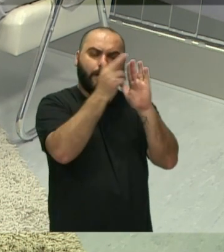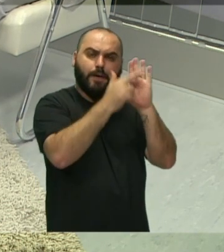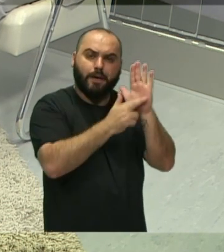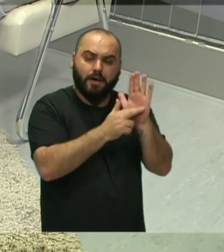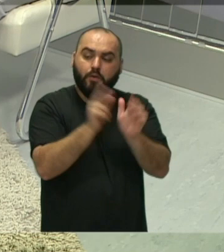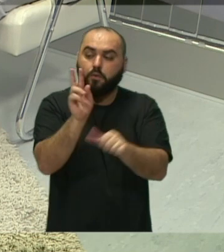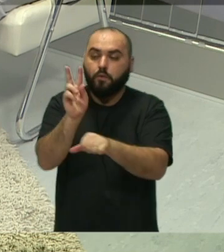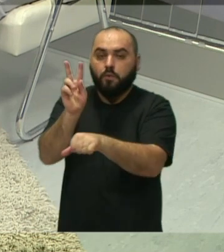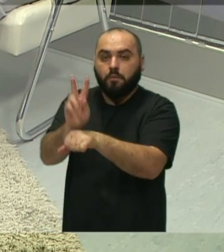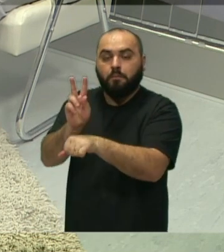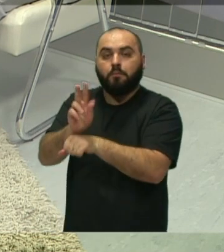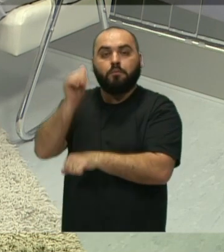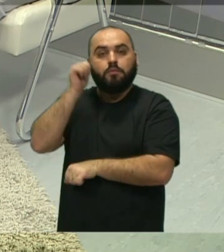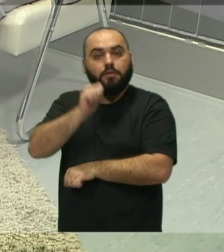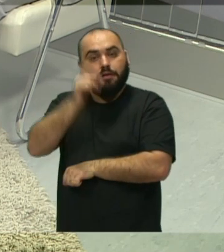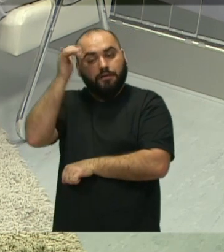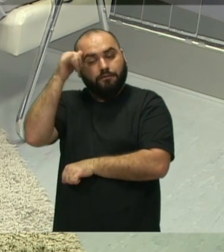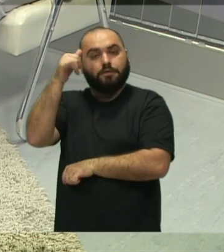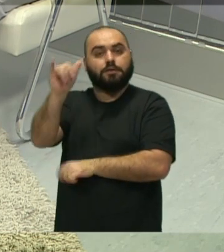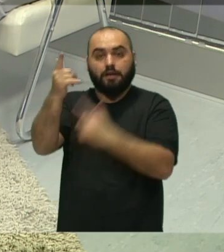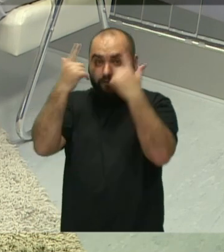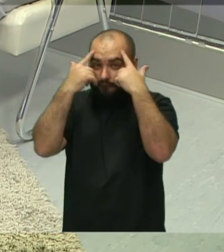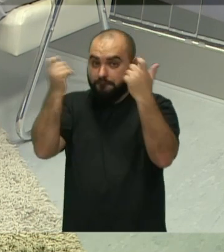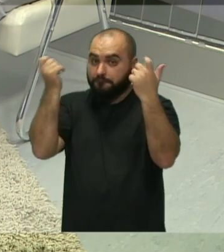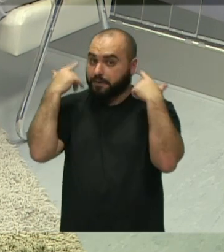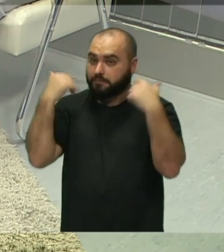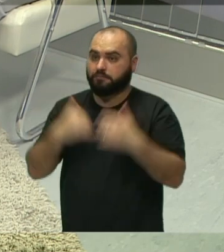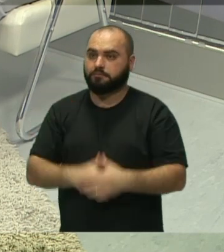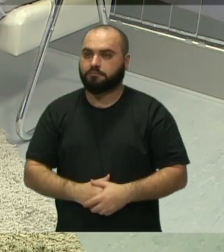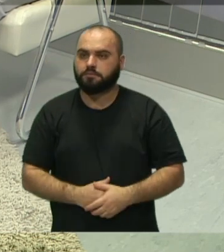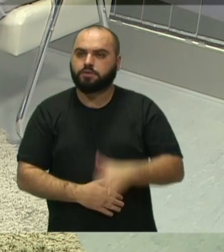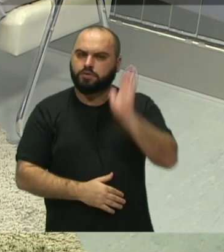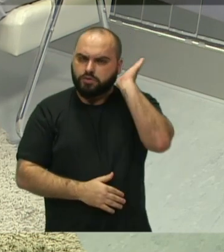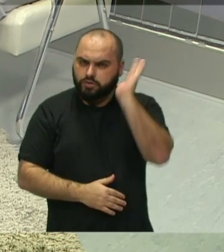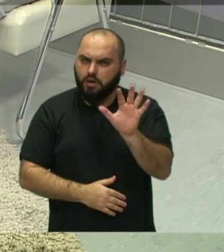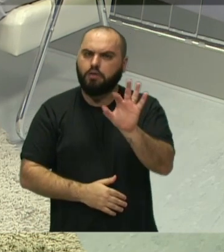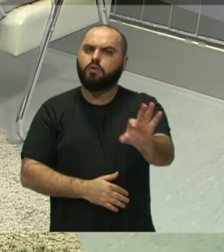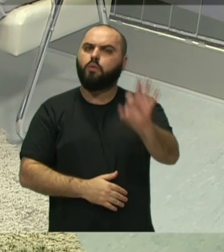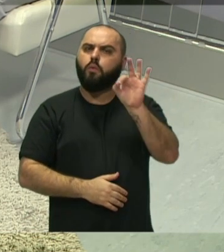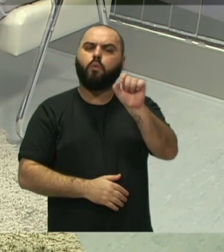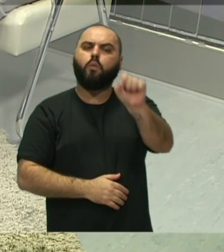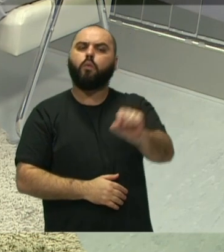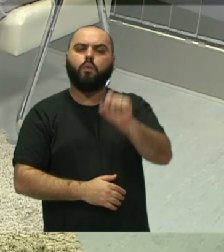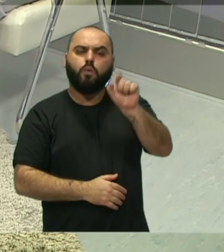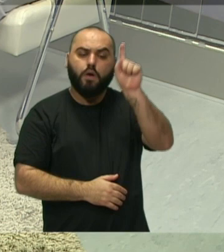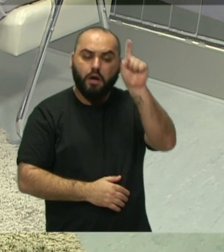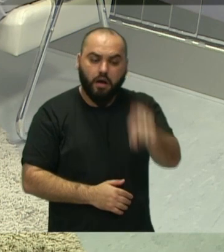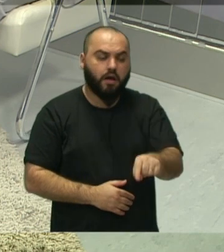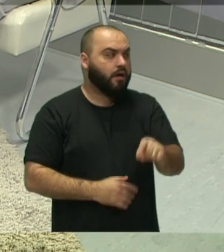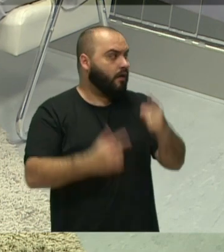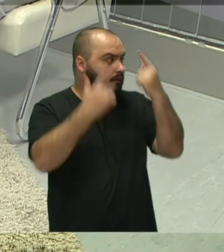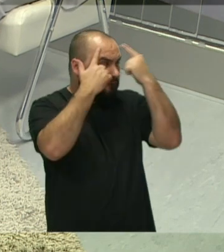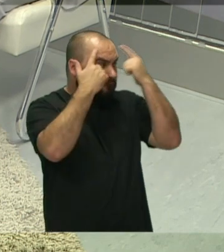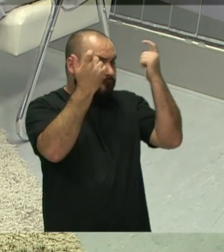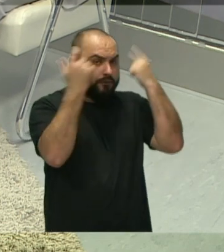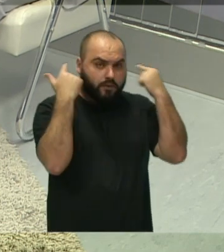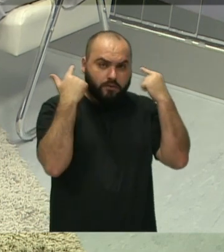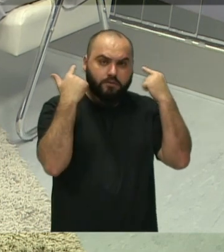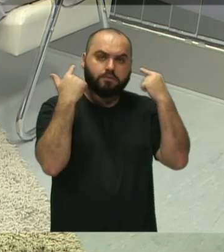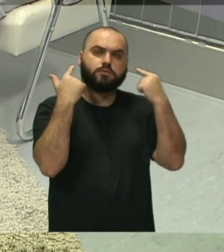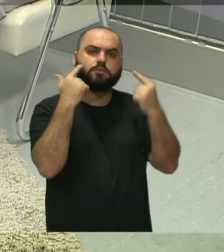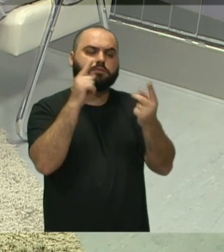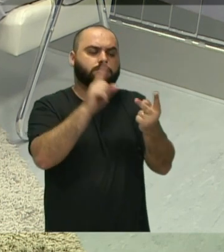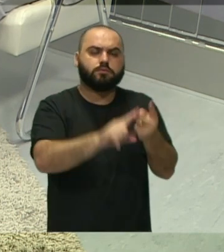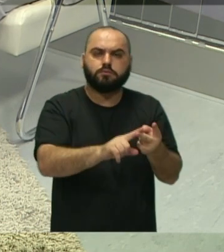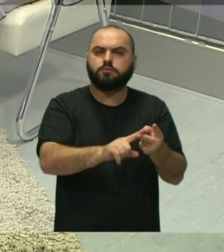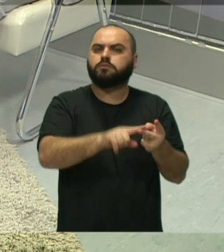protegendo a mulher contra essa violência obstétrica e definindo o que é violência obstétrica. Violência